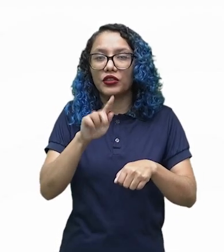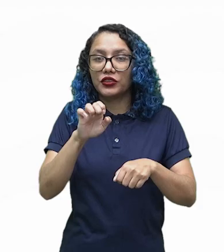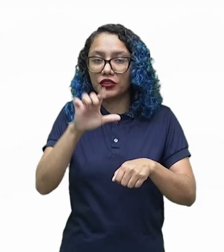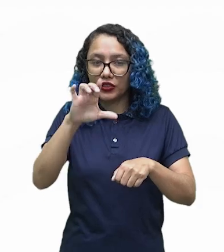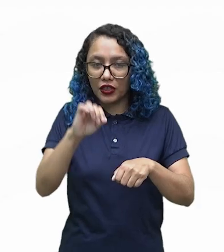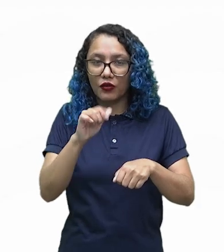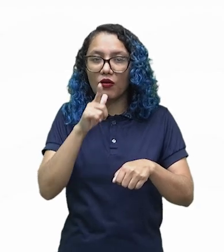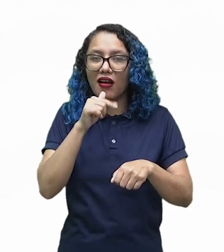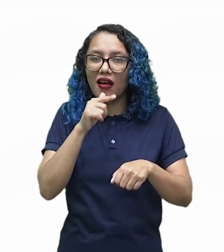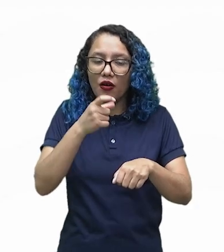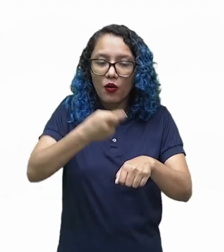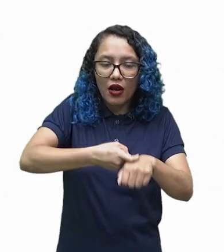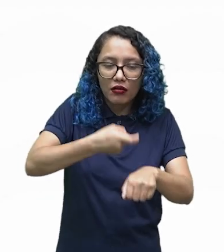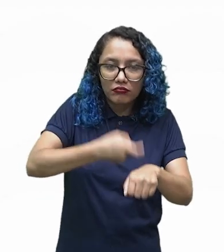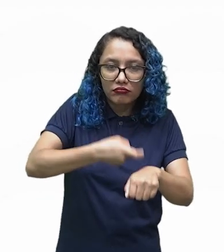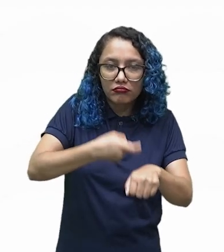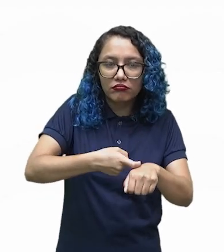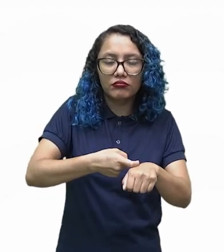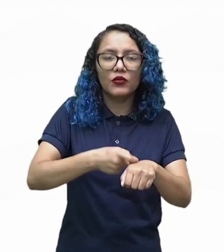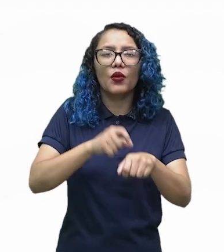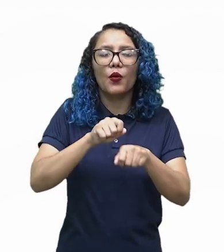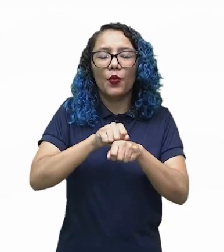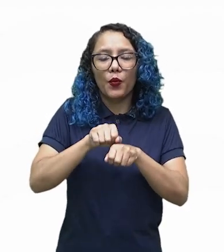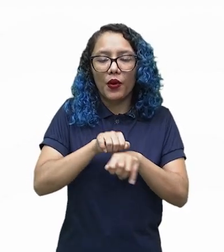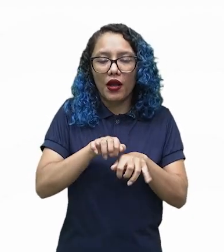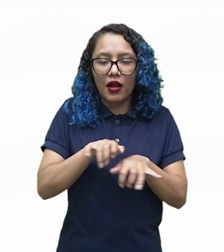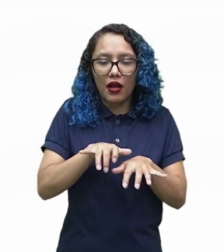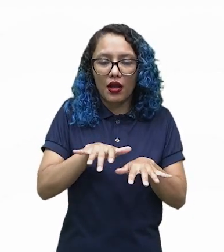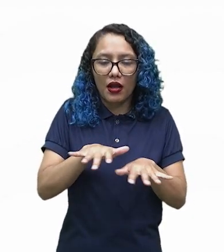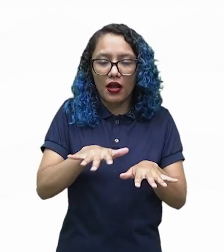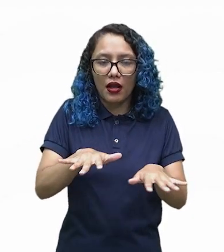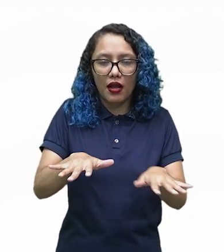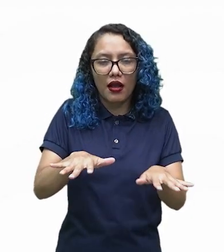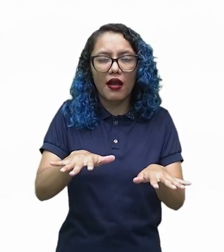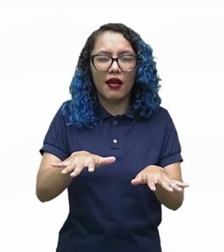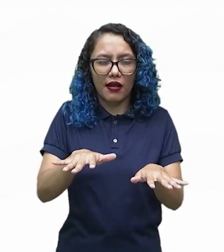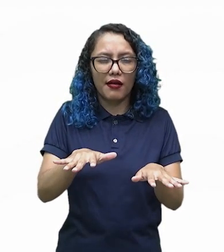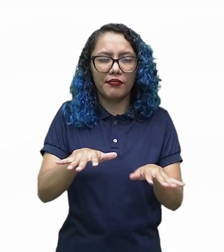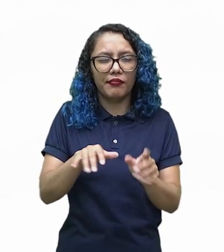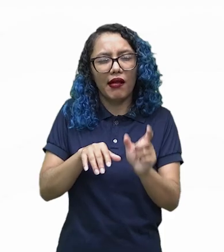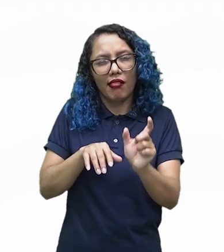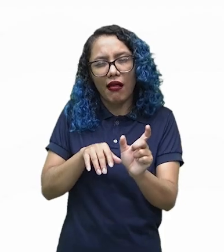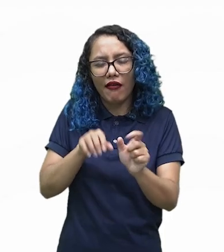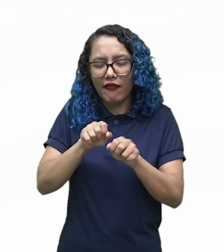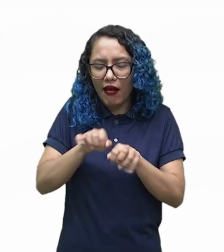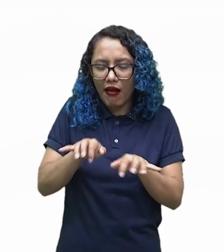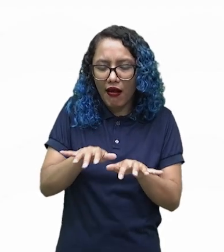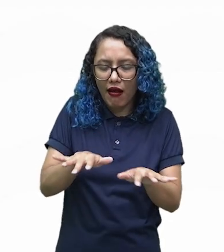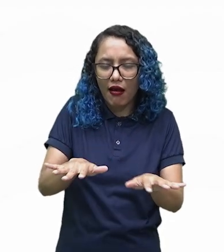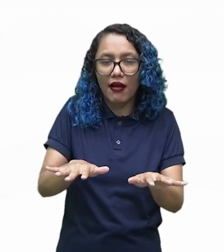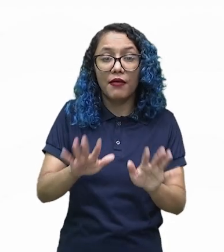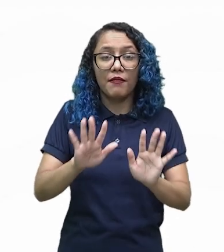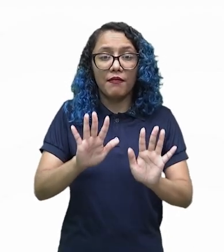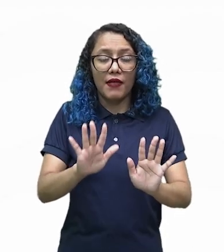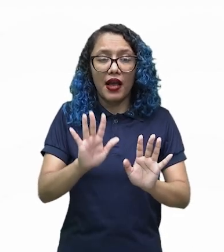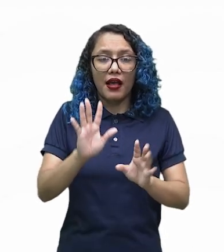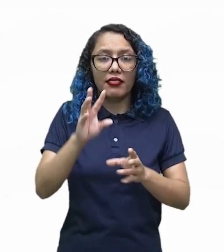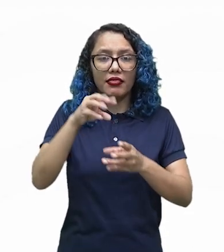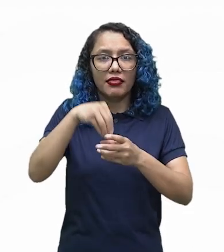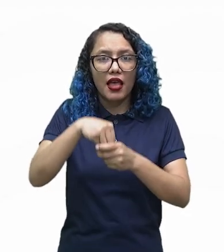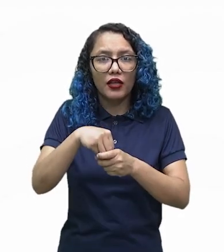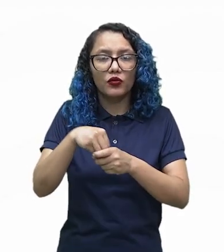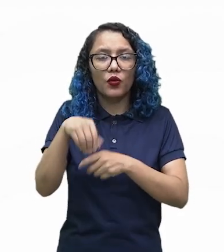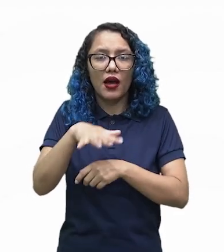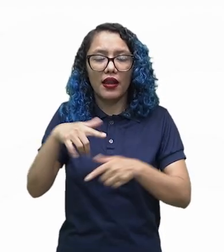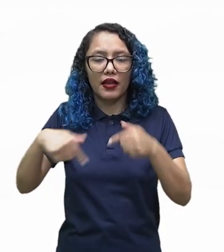estado sólido, ela derrete, né? A gente usa esse termo derreter, tá? Mas no caso aqui da química,